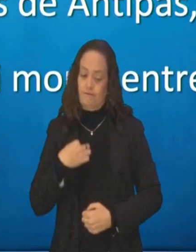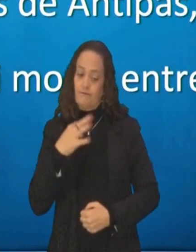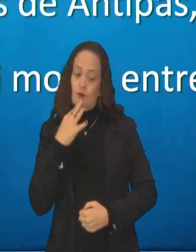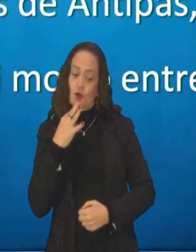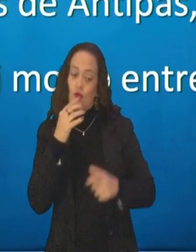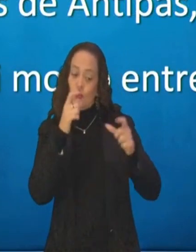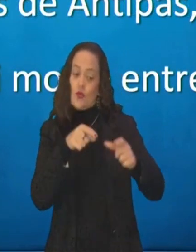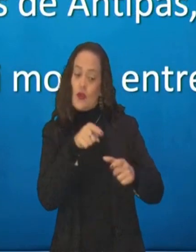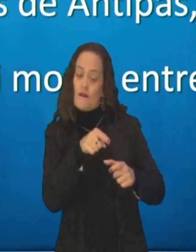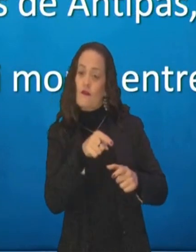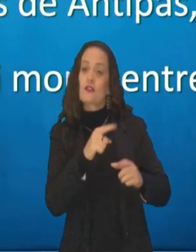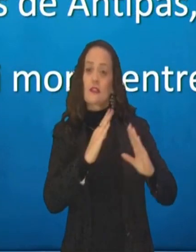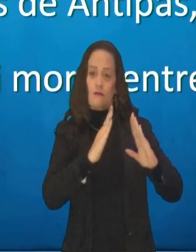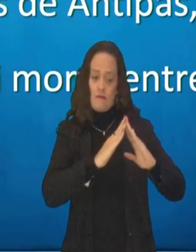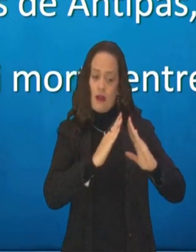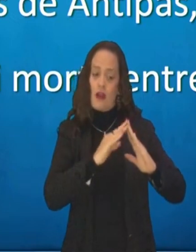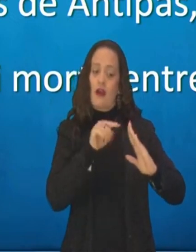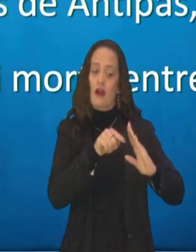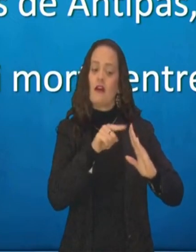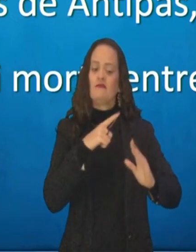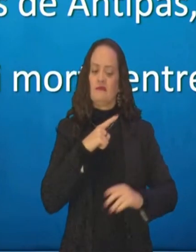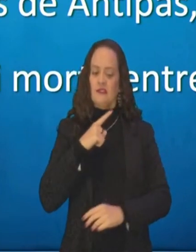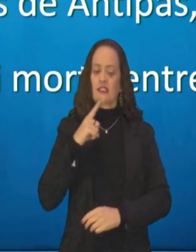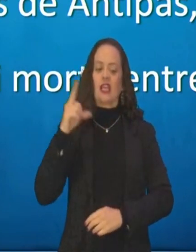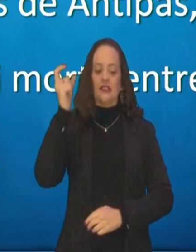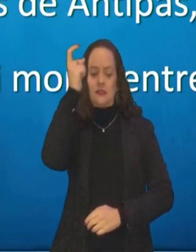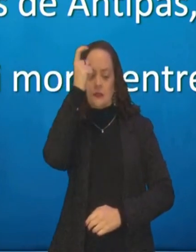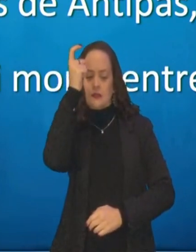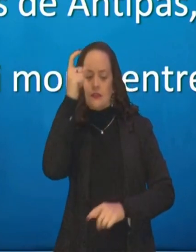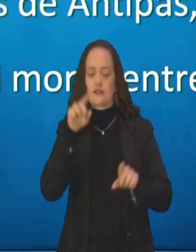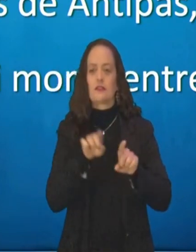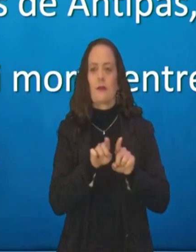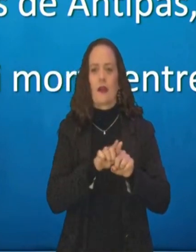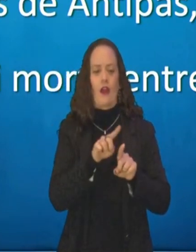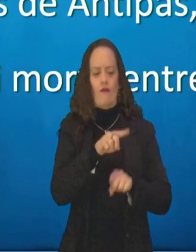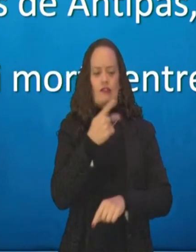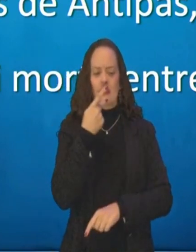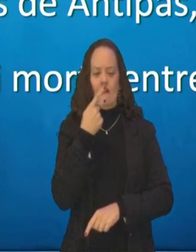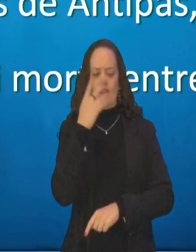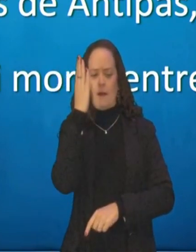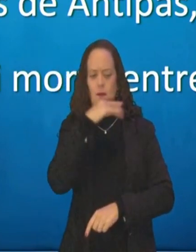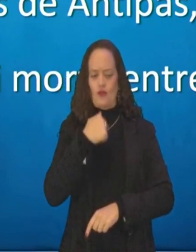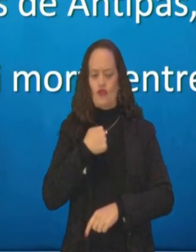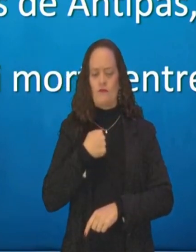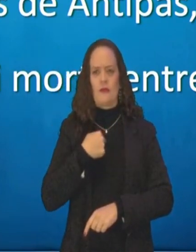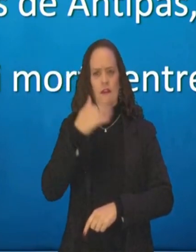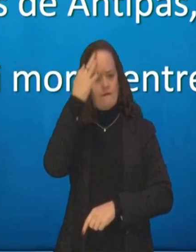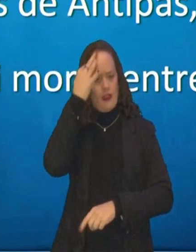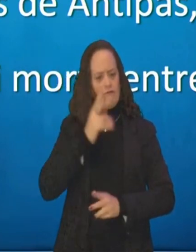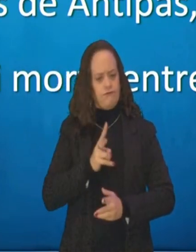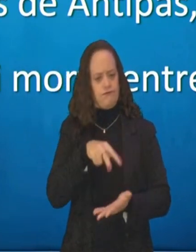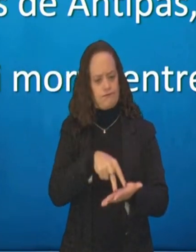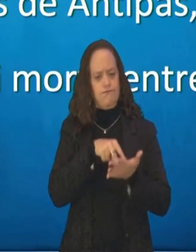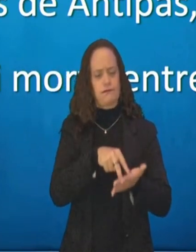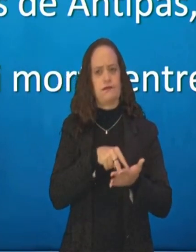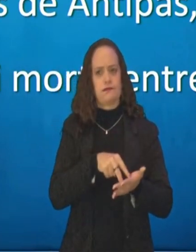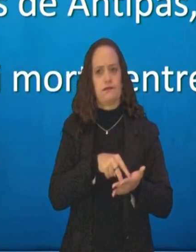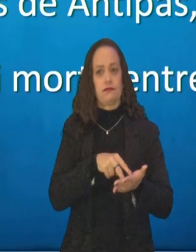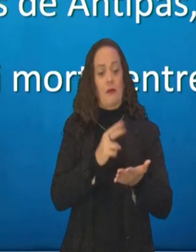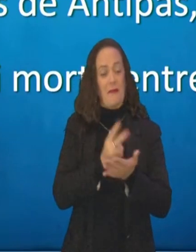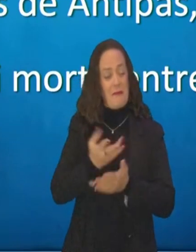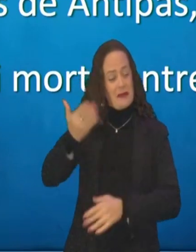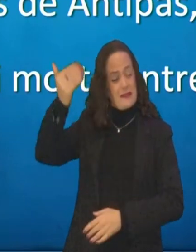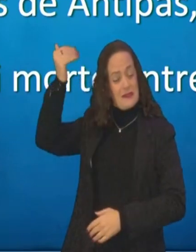o trono de Satanás, e que conservas o meu nome e não negaste a minha fé, ainda nos dias de Antipas,